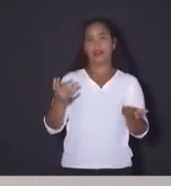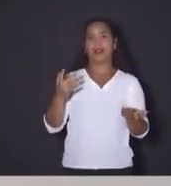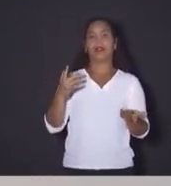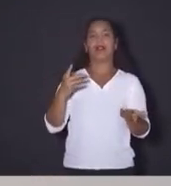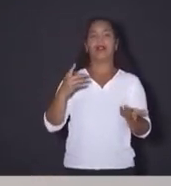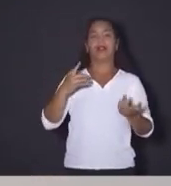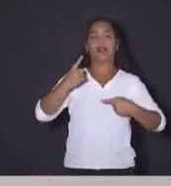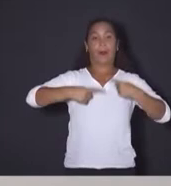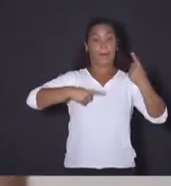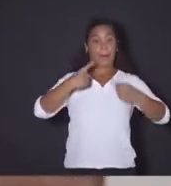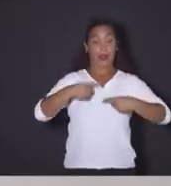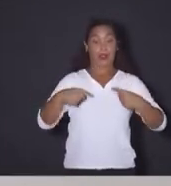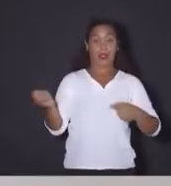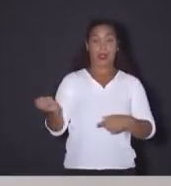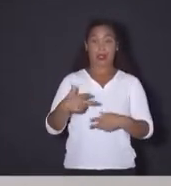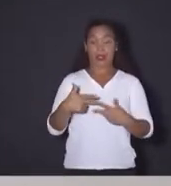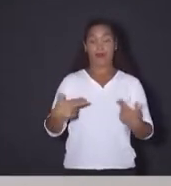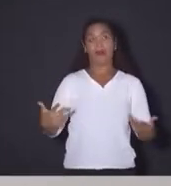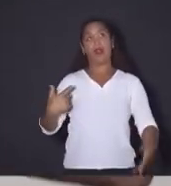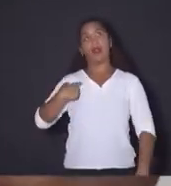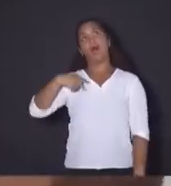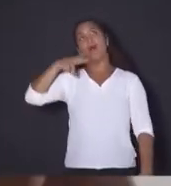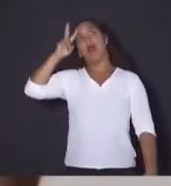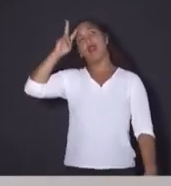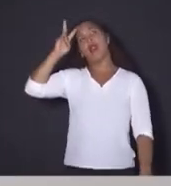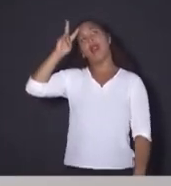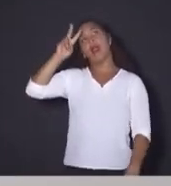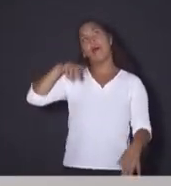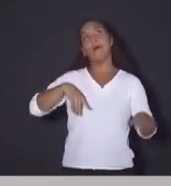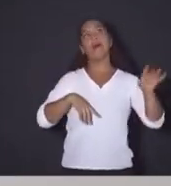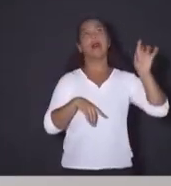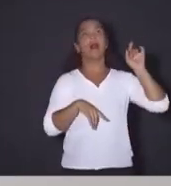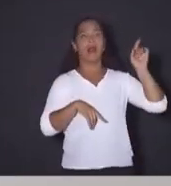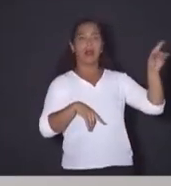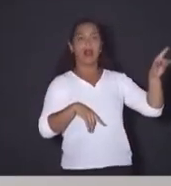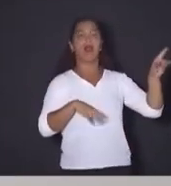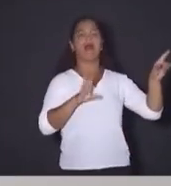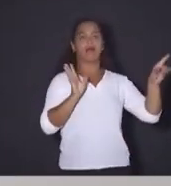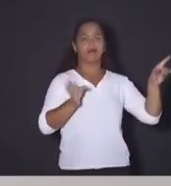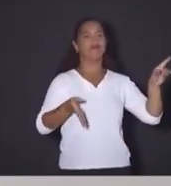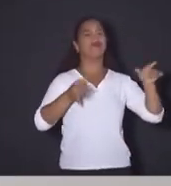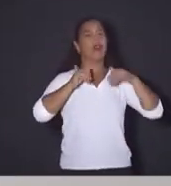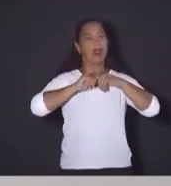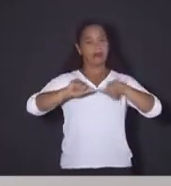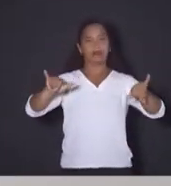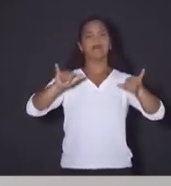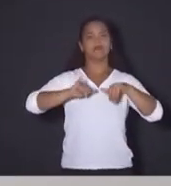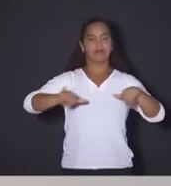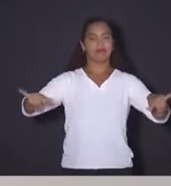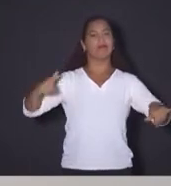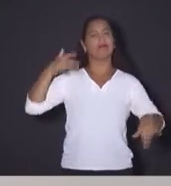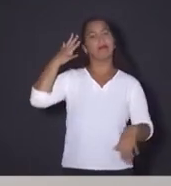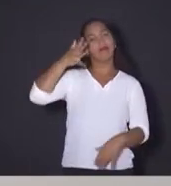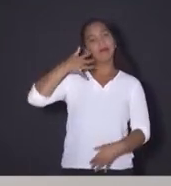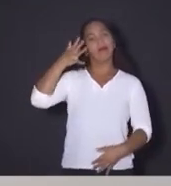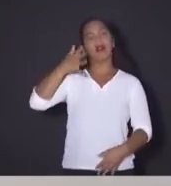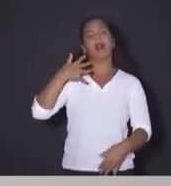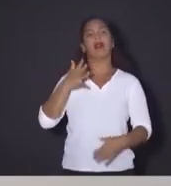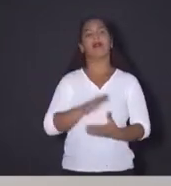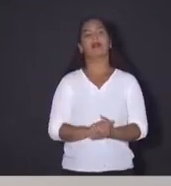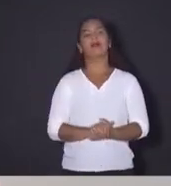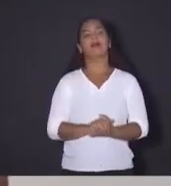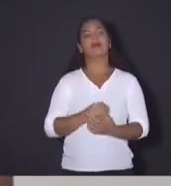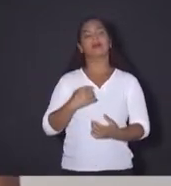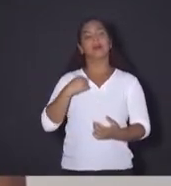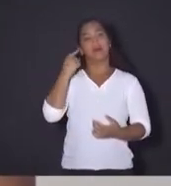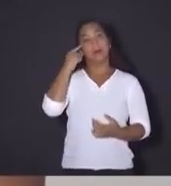niver deram me veio à memória essa é uma situação que eu tenho repetido inclusive em algumas palestras que faço e tentando